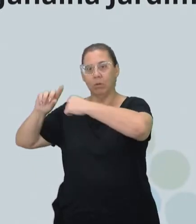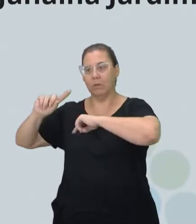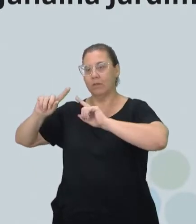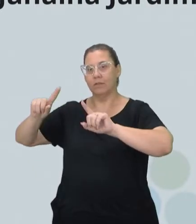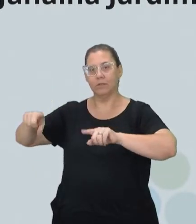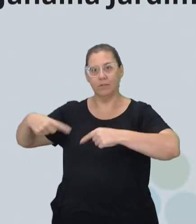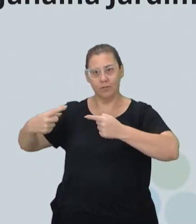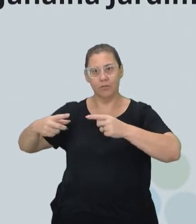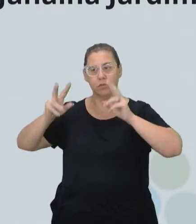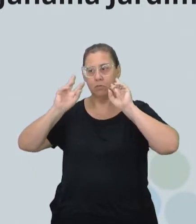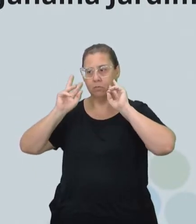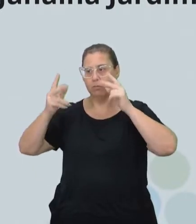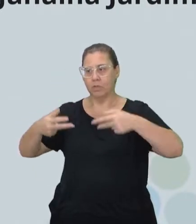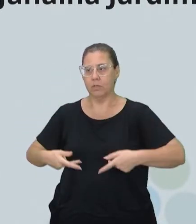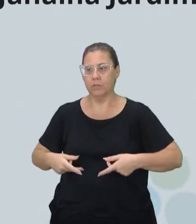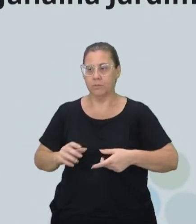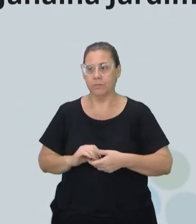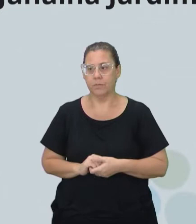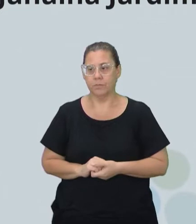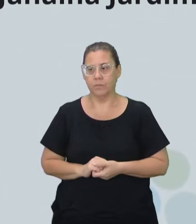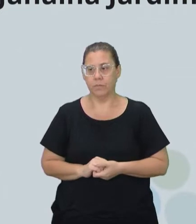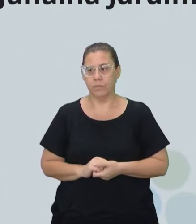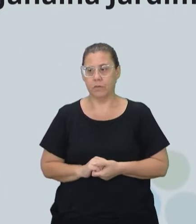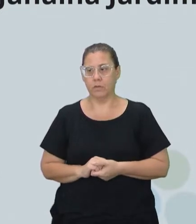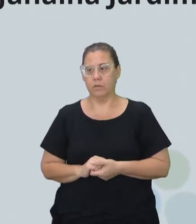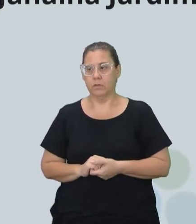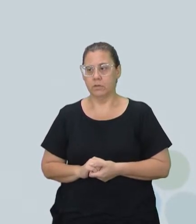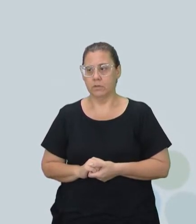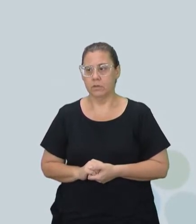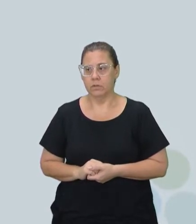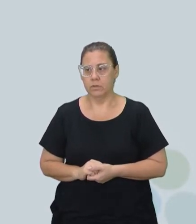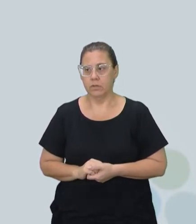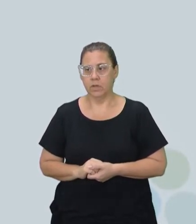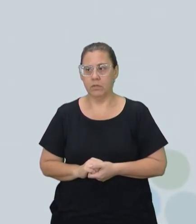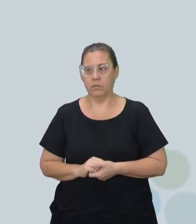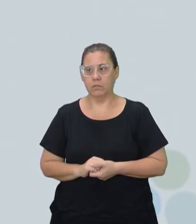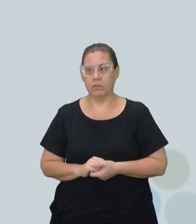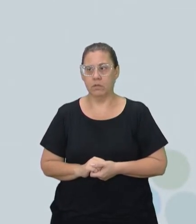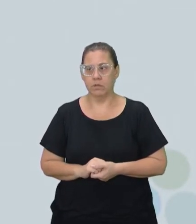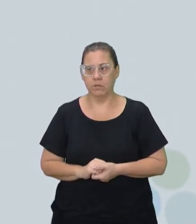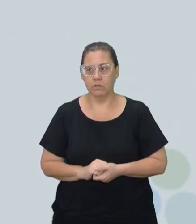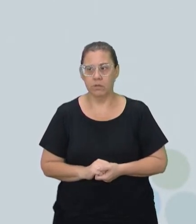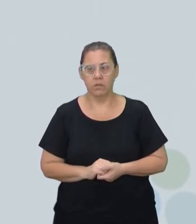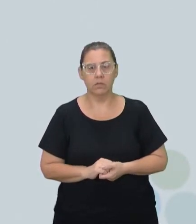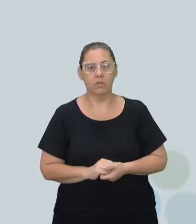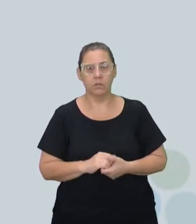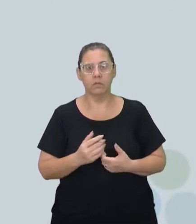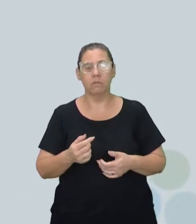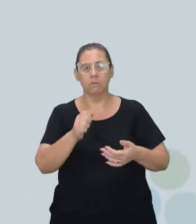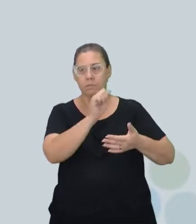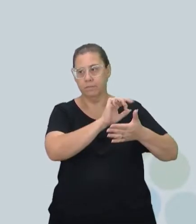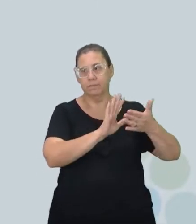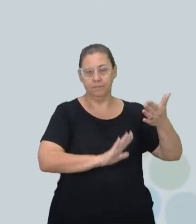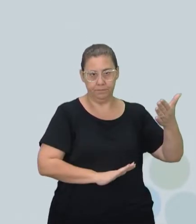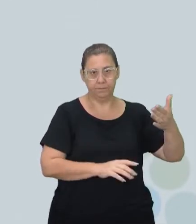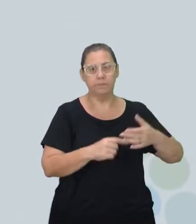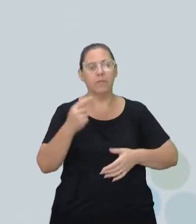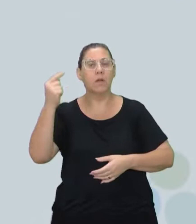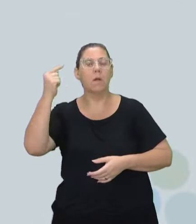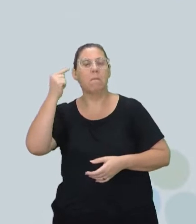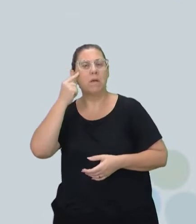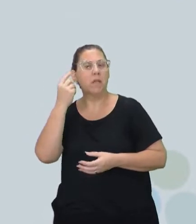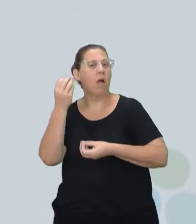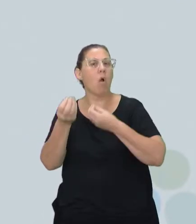de Humanas. Olha lá, eu trouxe para vocês as habilidades. É sempre importante a gente pensar